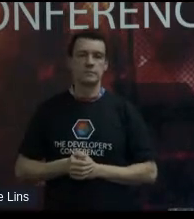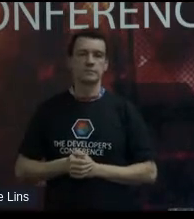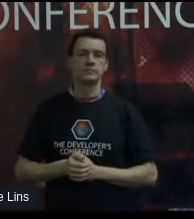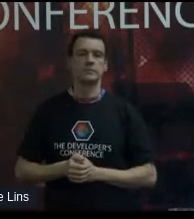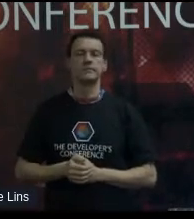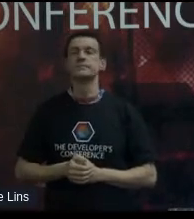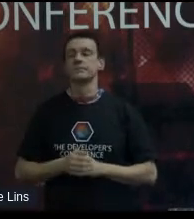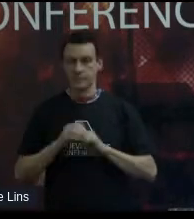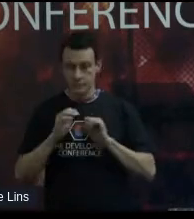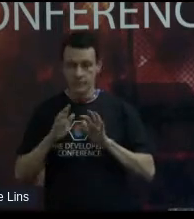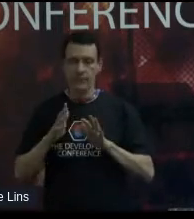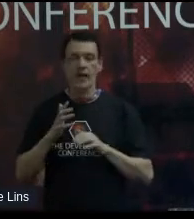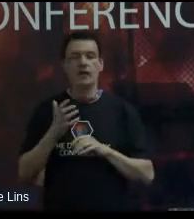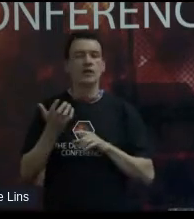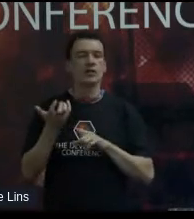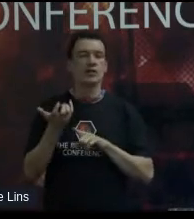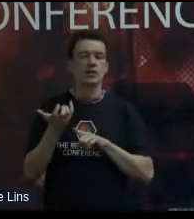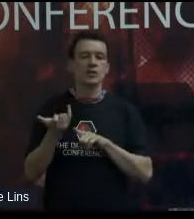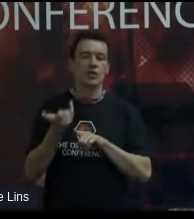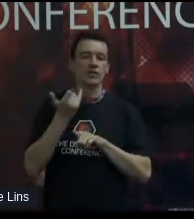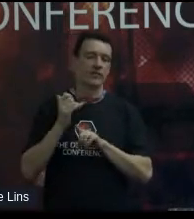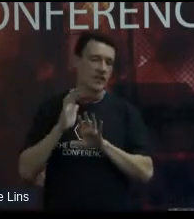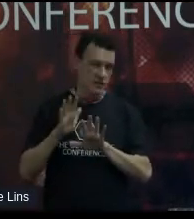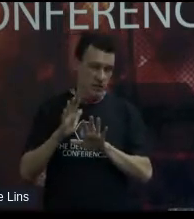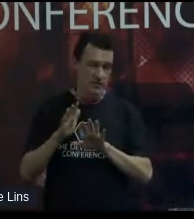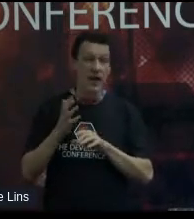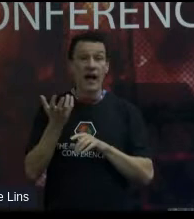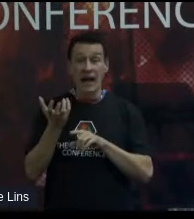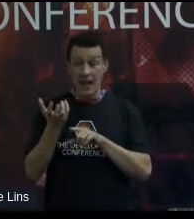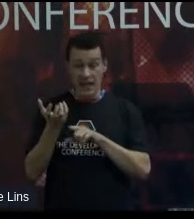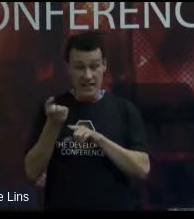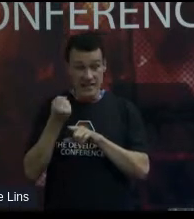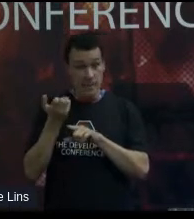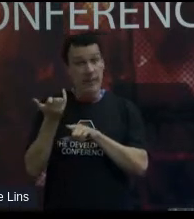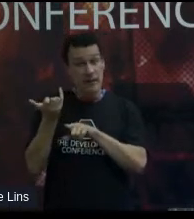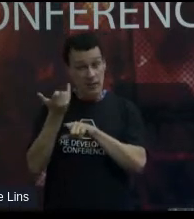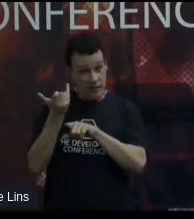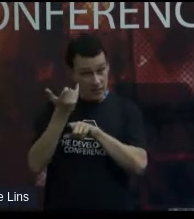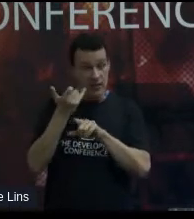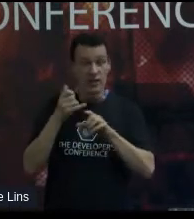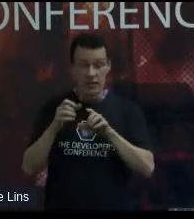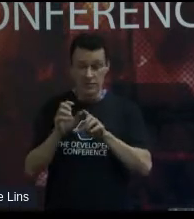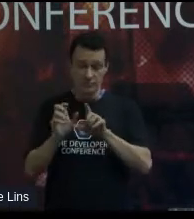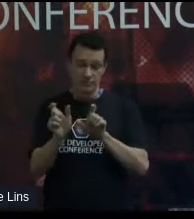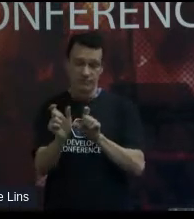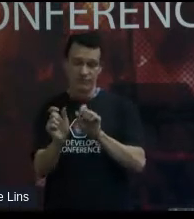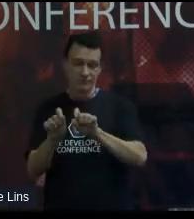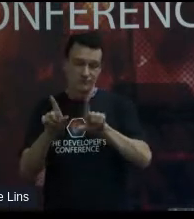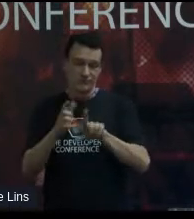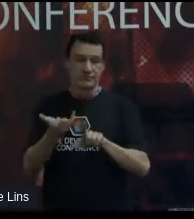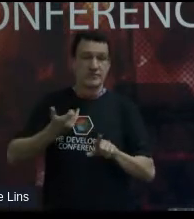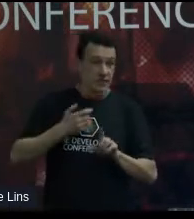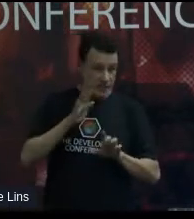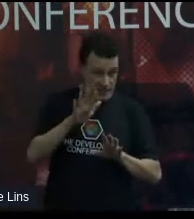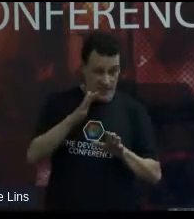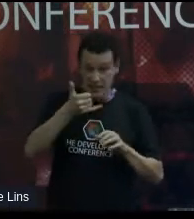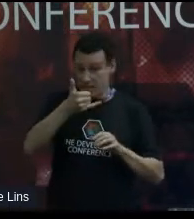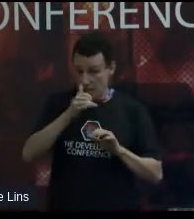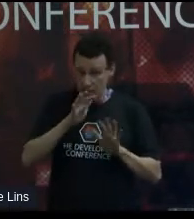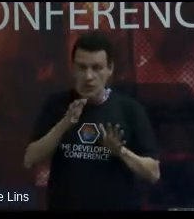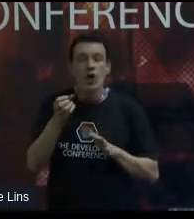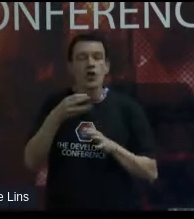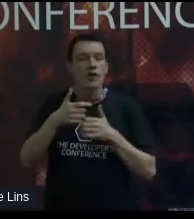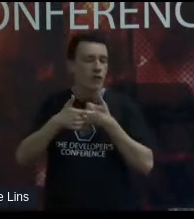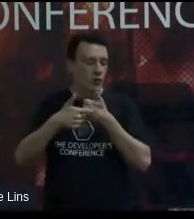Notificações. Receber notificações pelo celular na lista. Não marcado, novas curtidas, desativado,